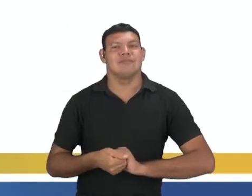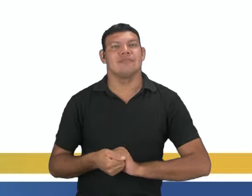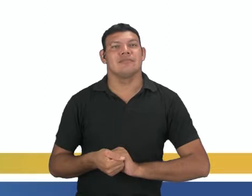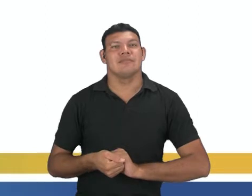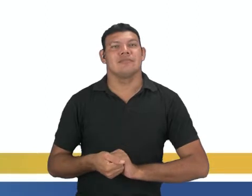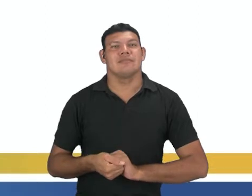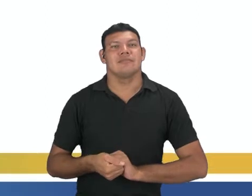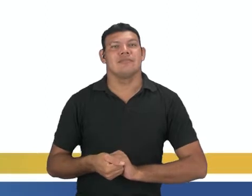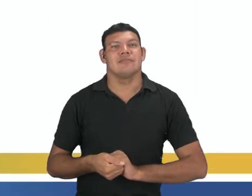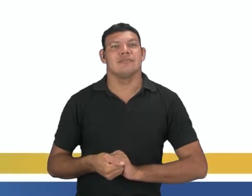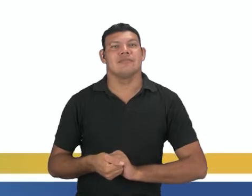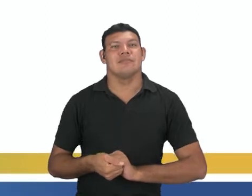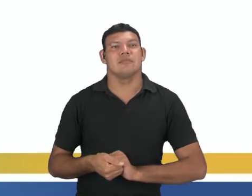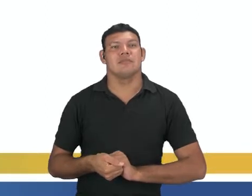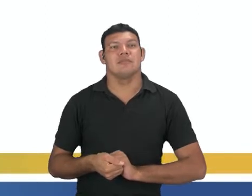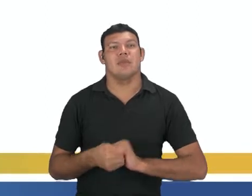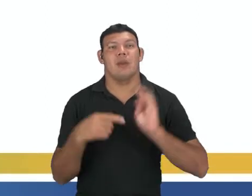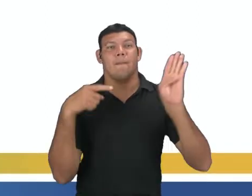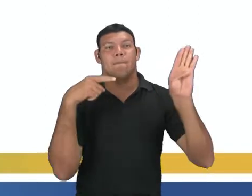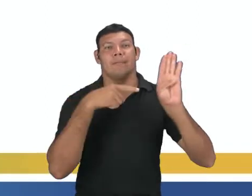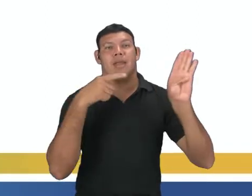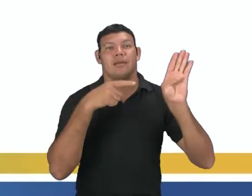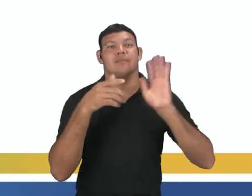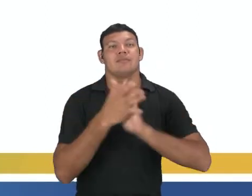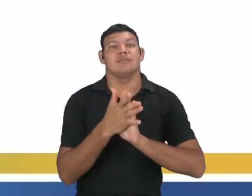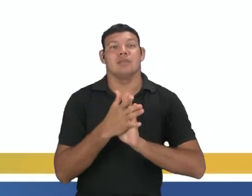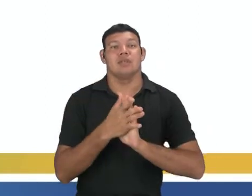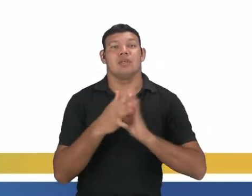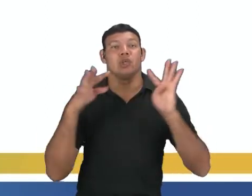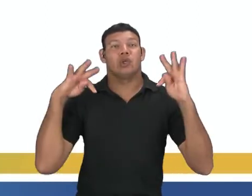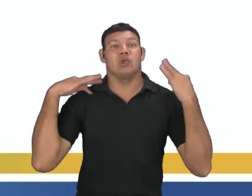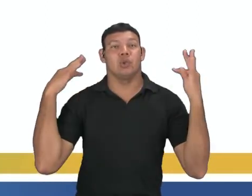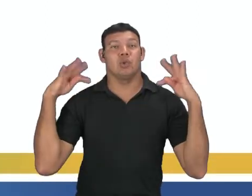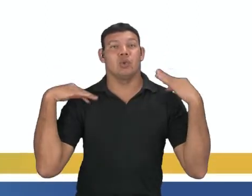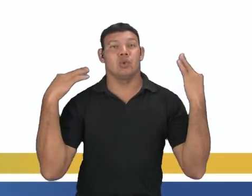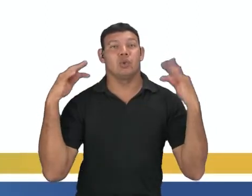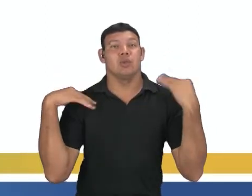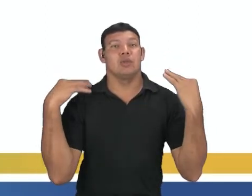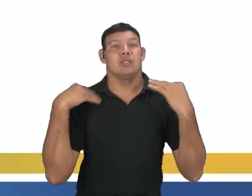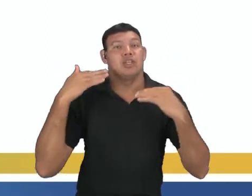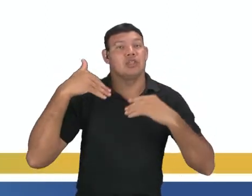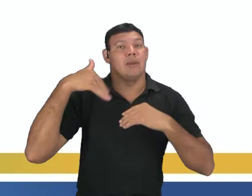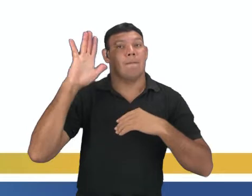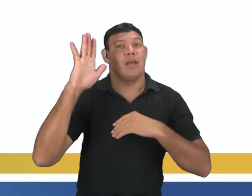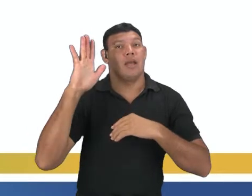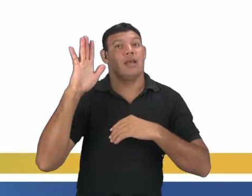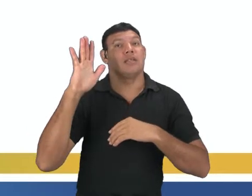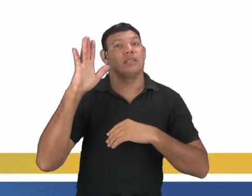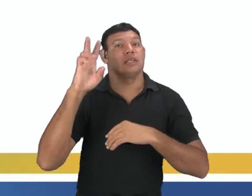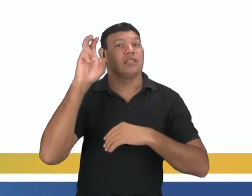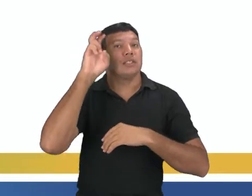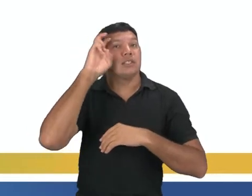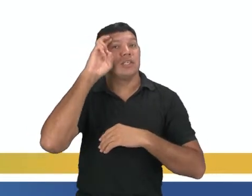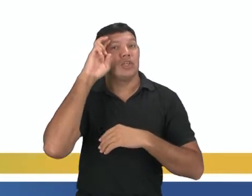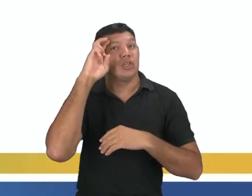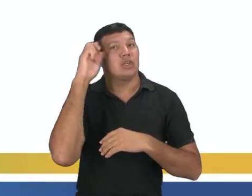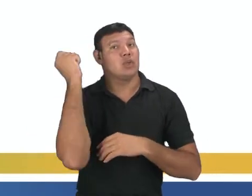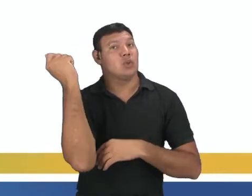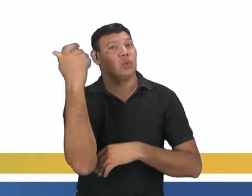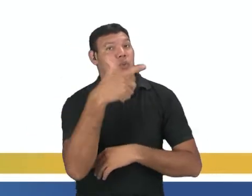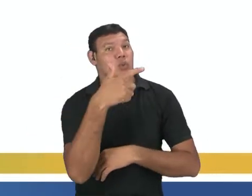né? Quantos turistas foram a mais na quinta-feira que na quarta? Para isso, a gente